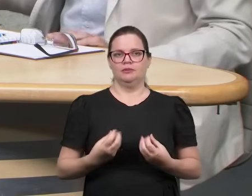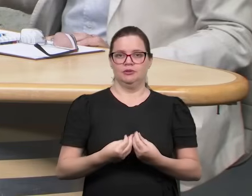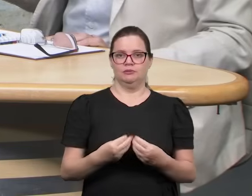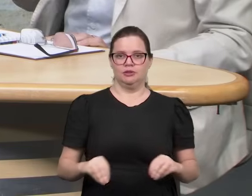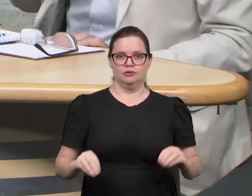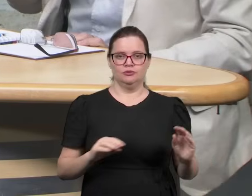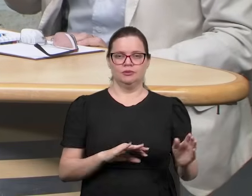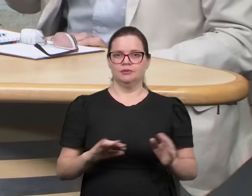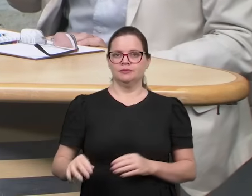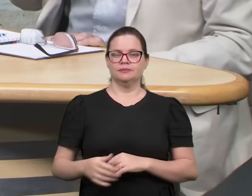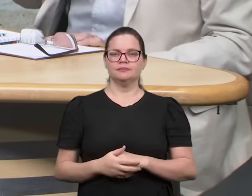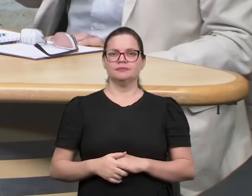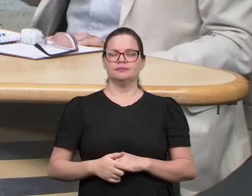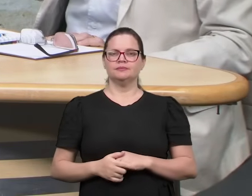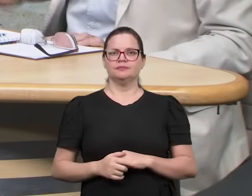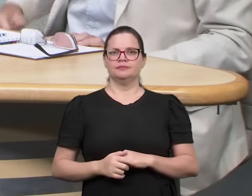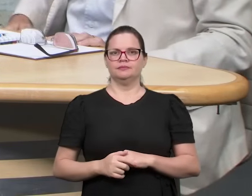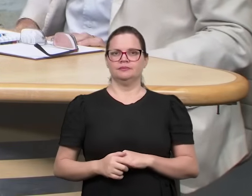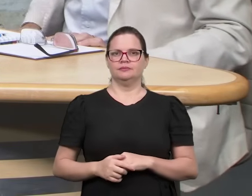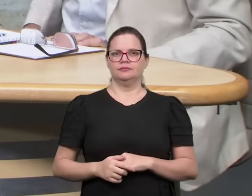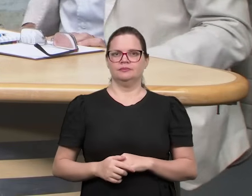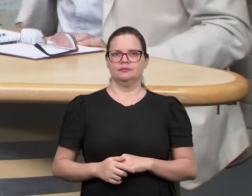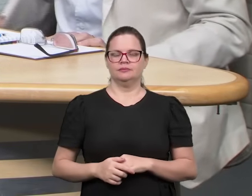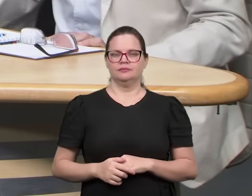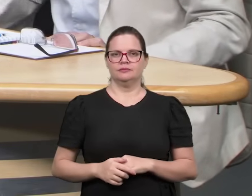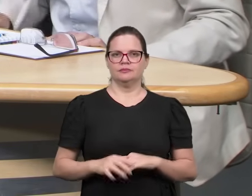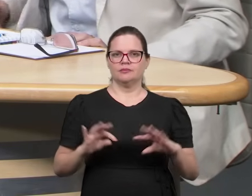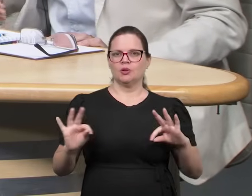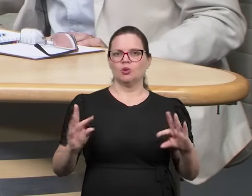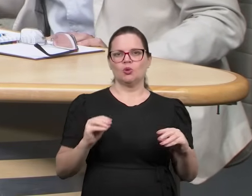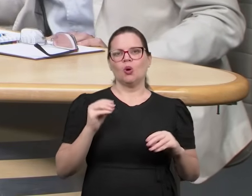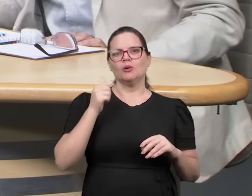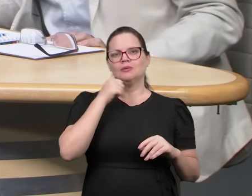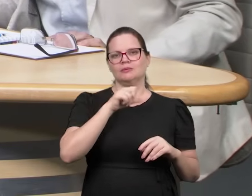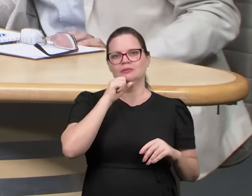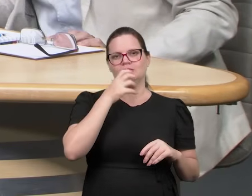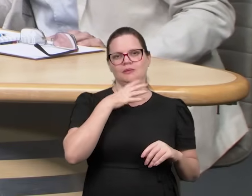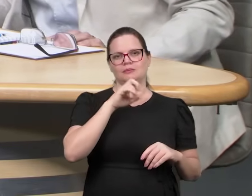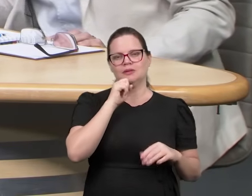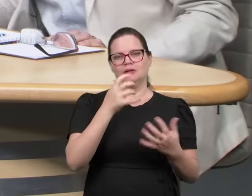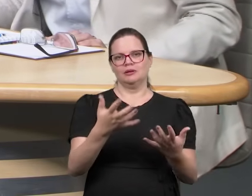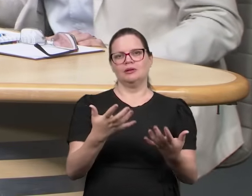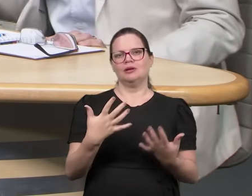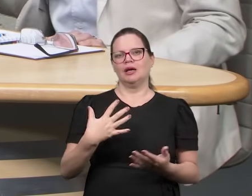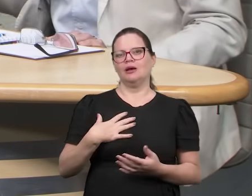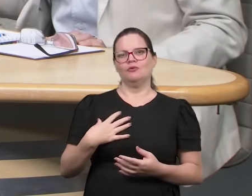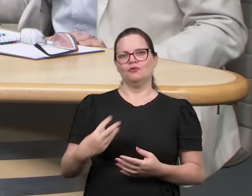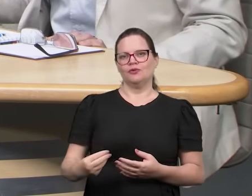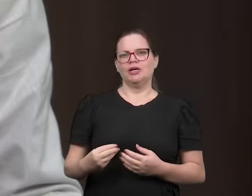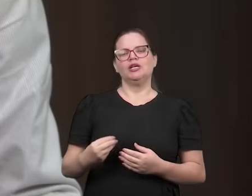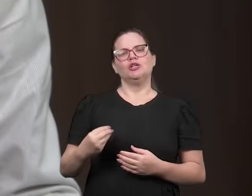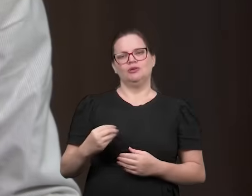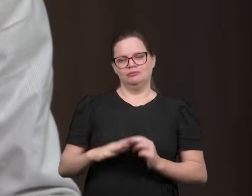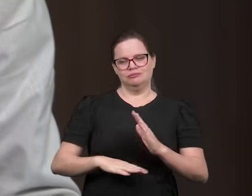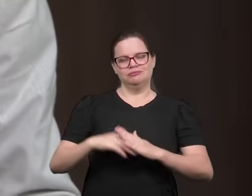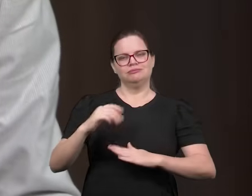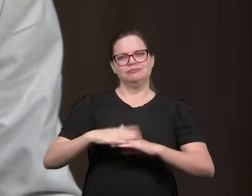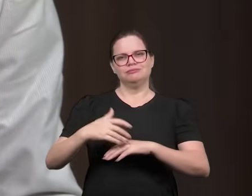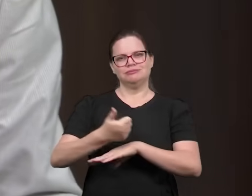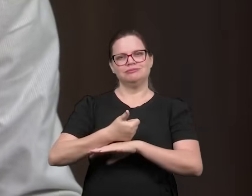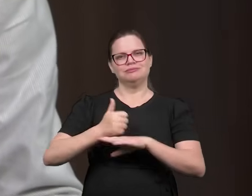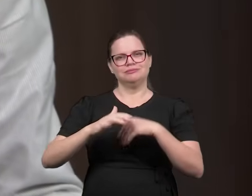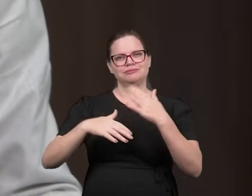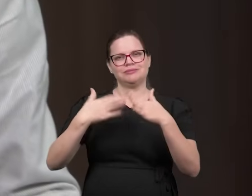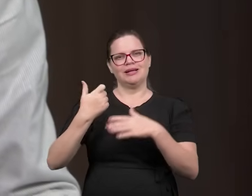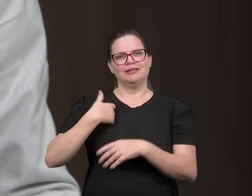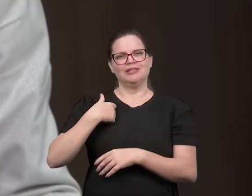né? E você vê, né? Lógico que o pai, todo pai quer ter filhos talentosos, né? Não tem coisa que alegra, mas o pai